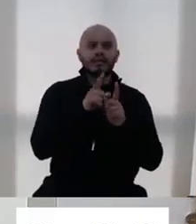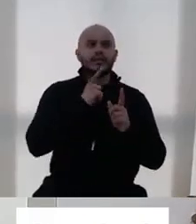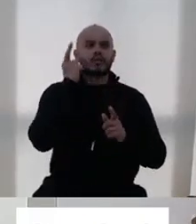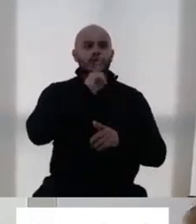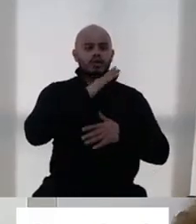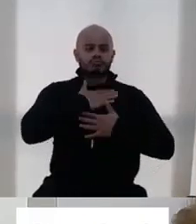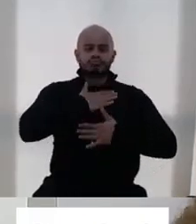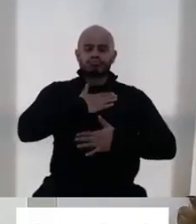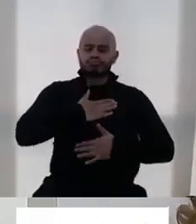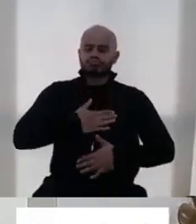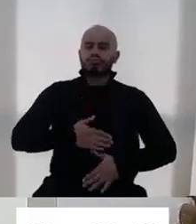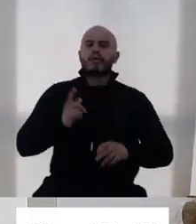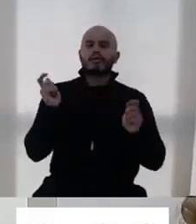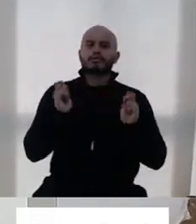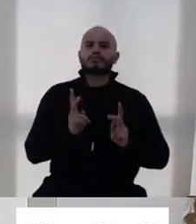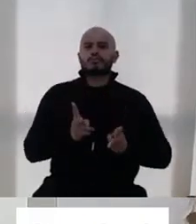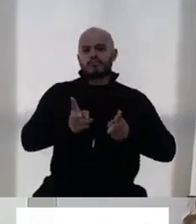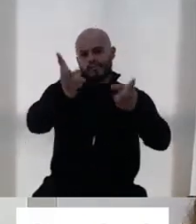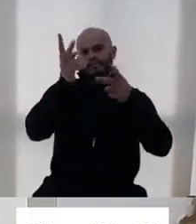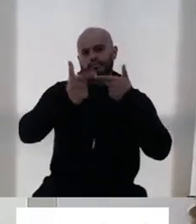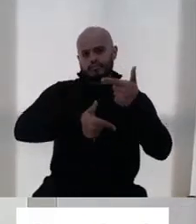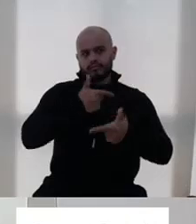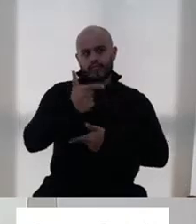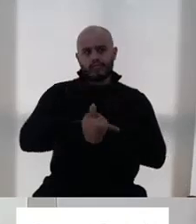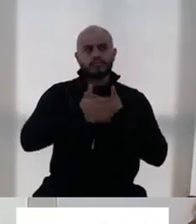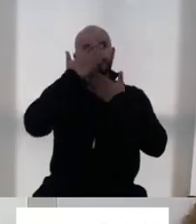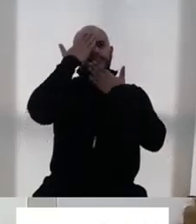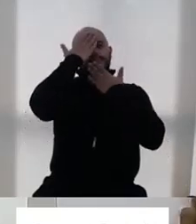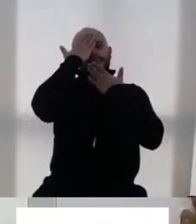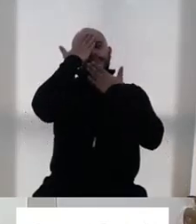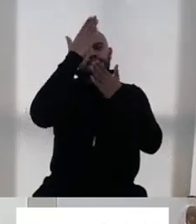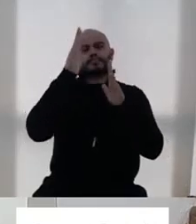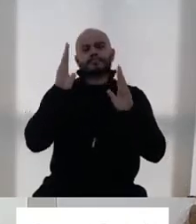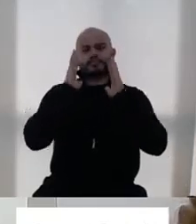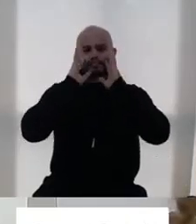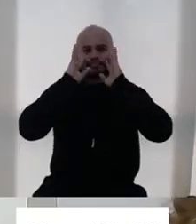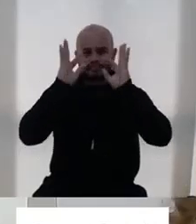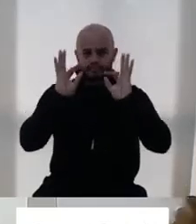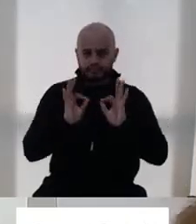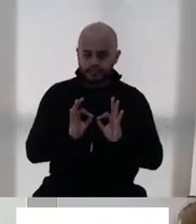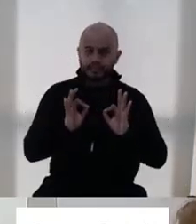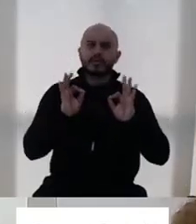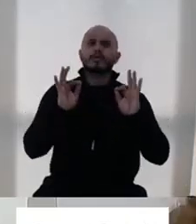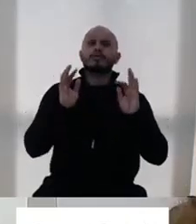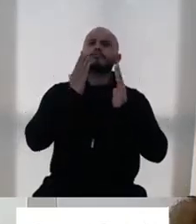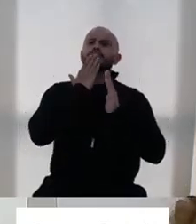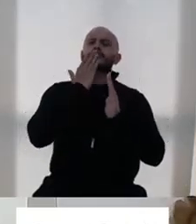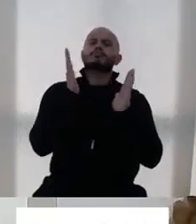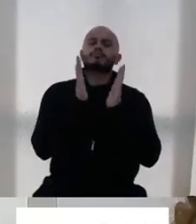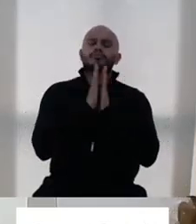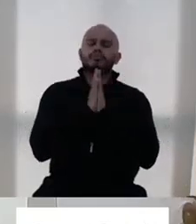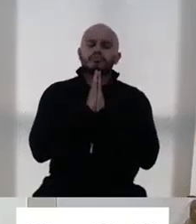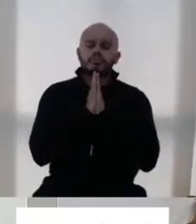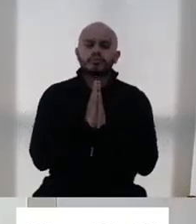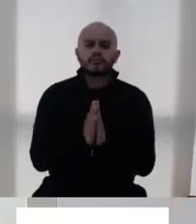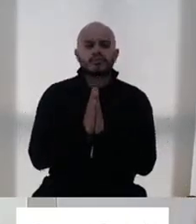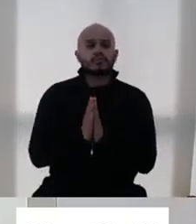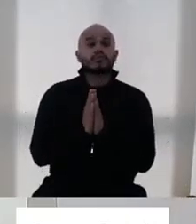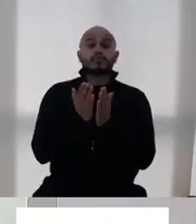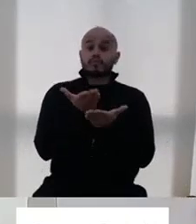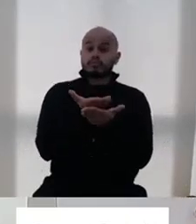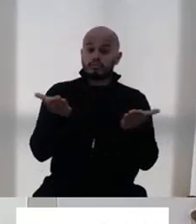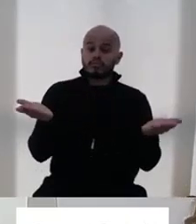continuar trabalhando. Então, agradeço a todos pela atenção e peço encarecidamente ao Conselho que